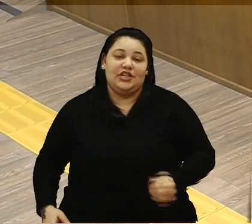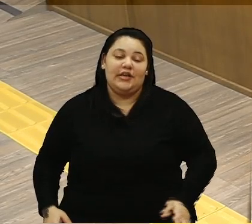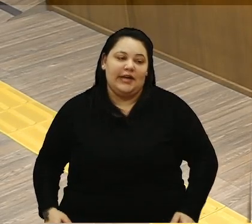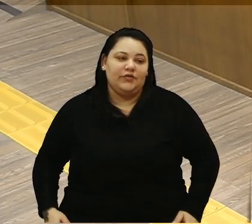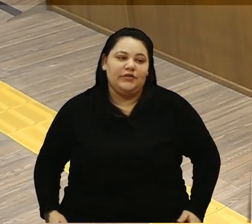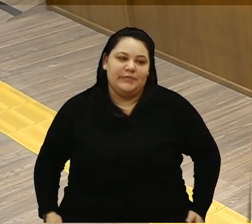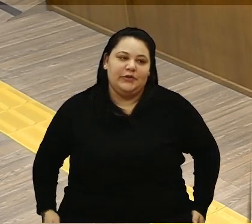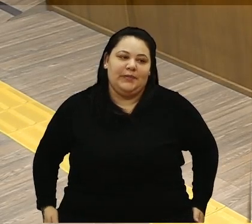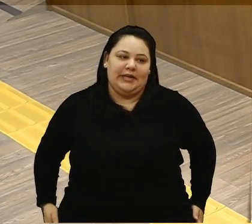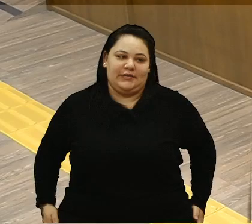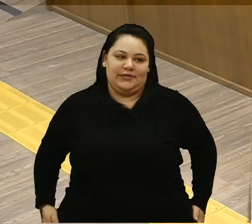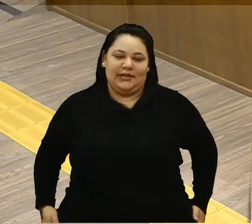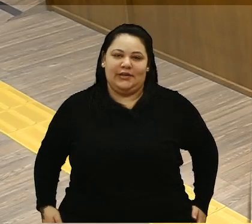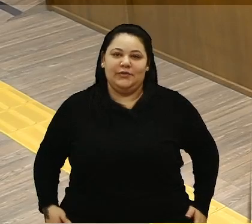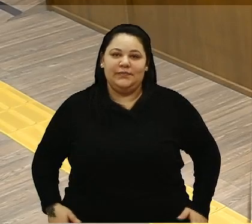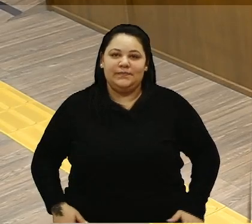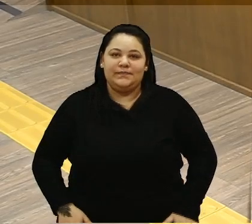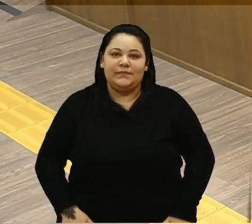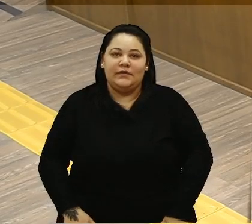Vereador Iago Morandi, da tribuna.